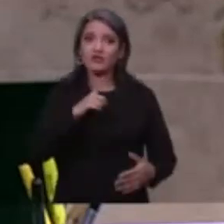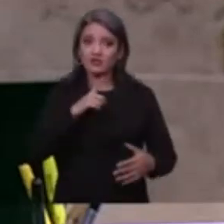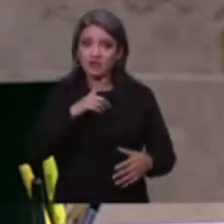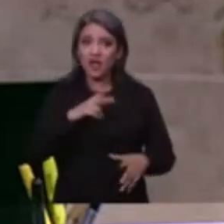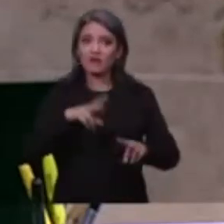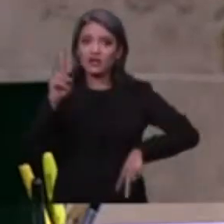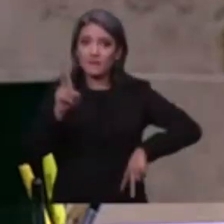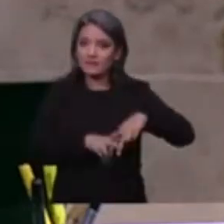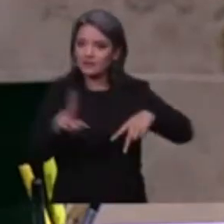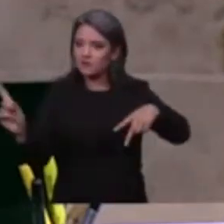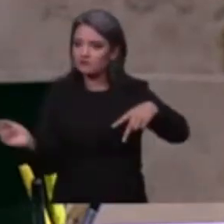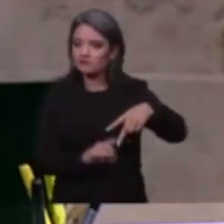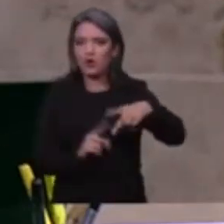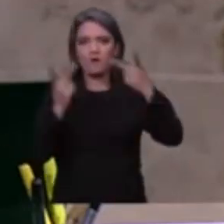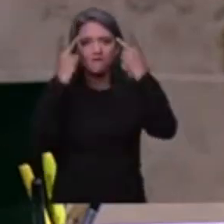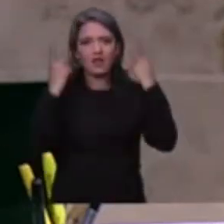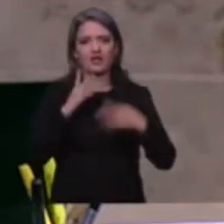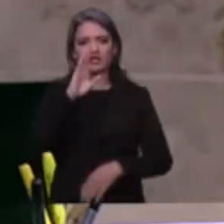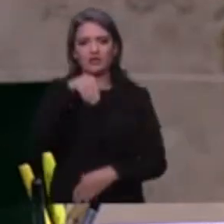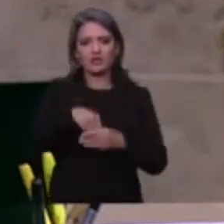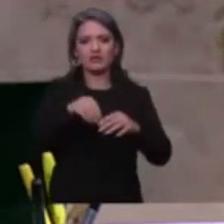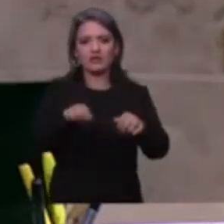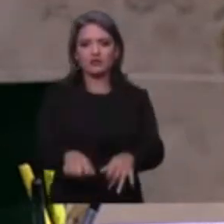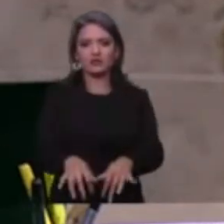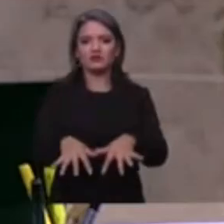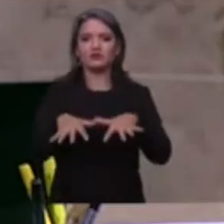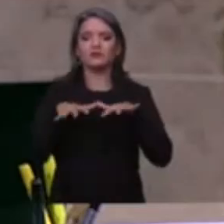em flagrante no interior do plenário